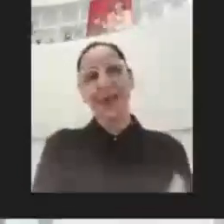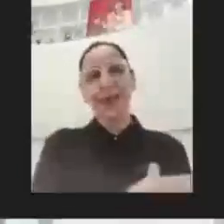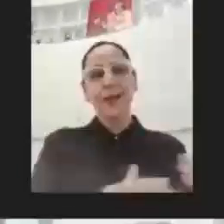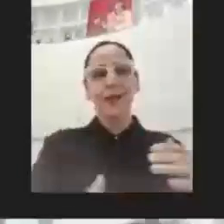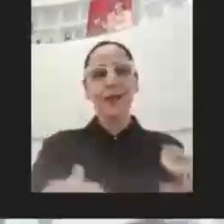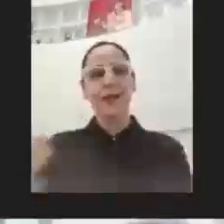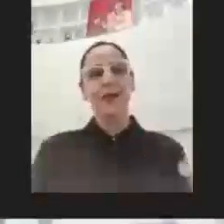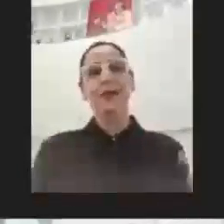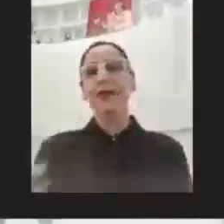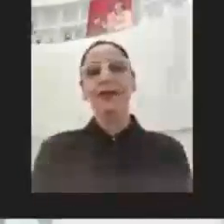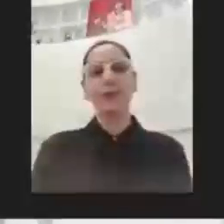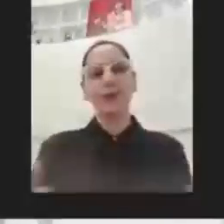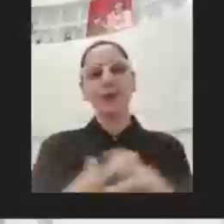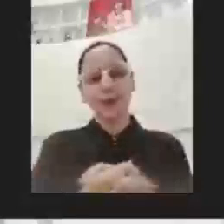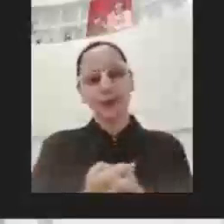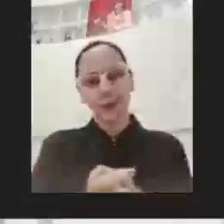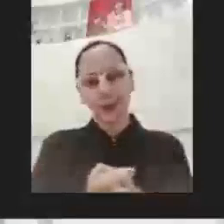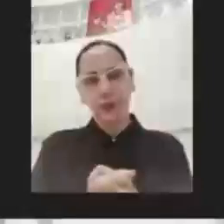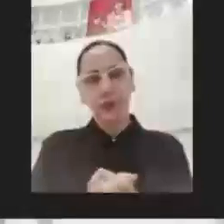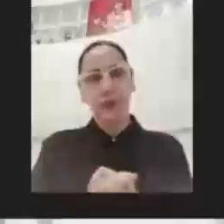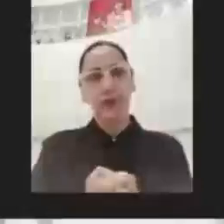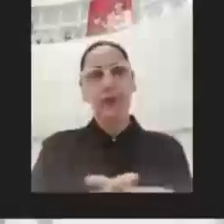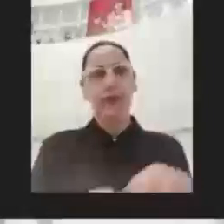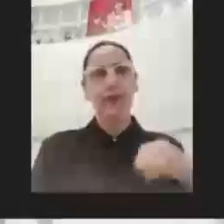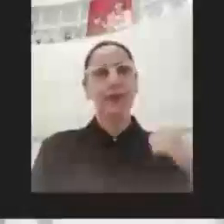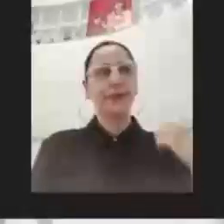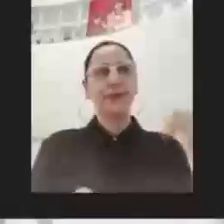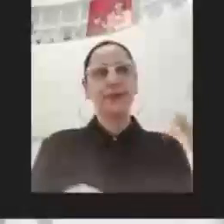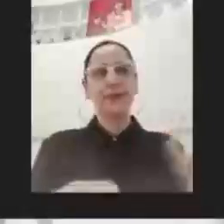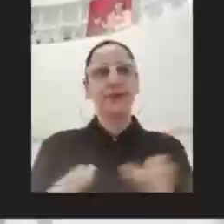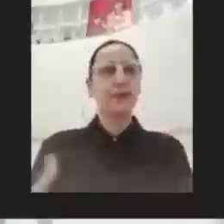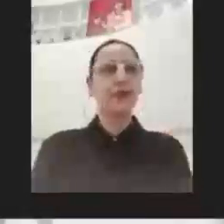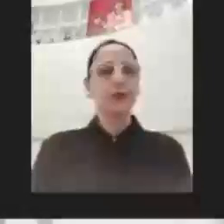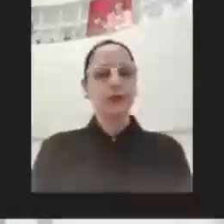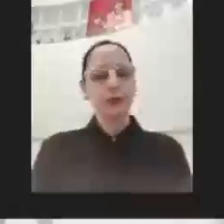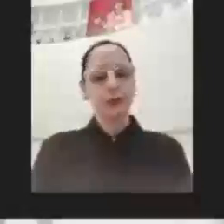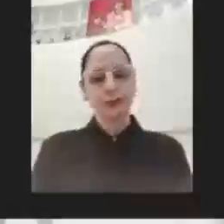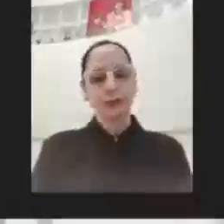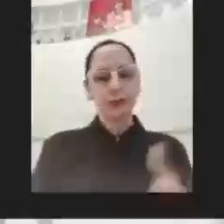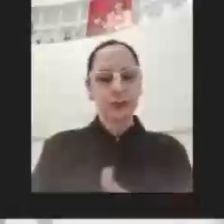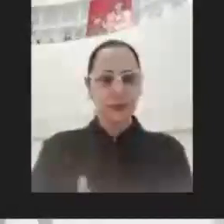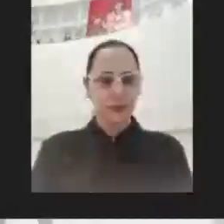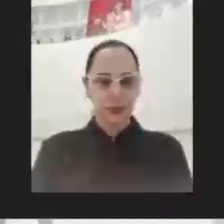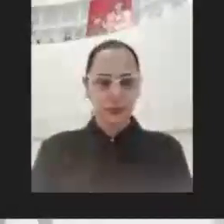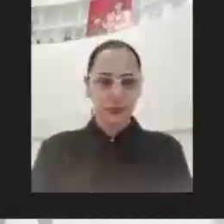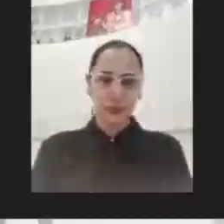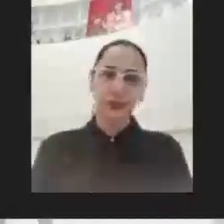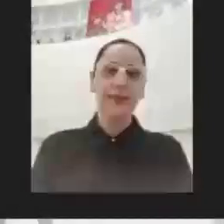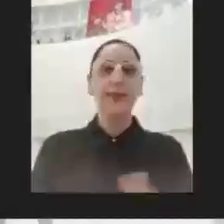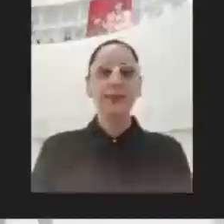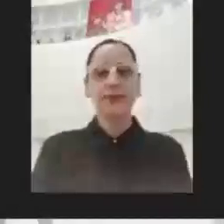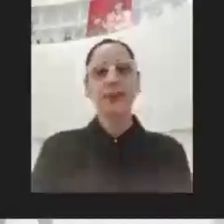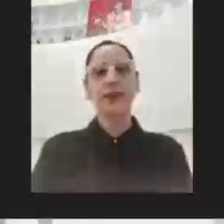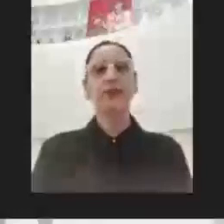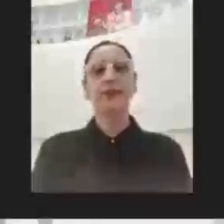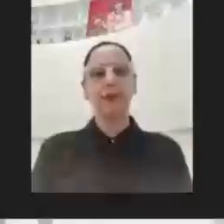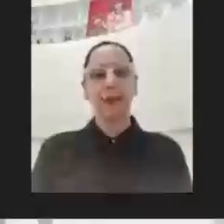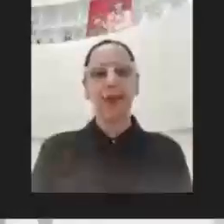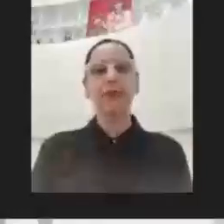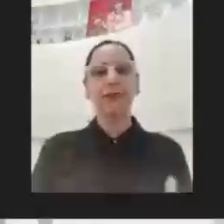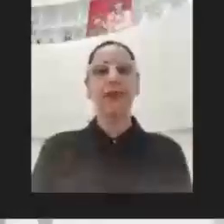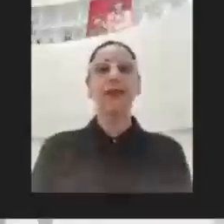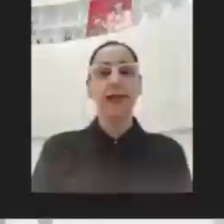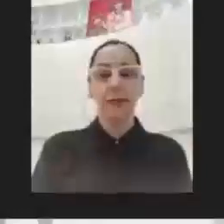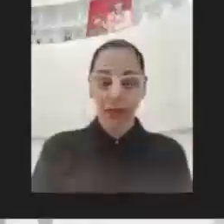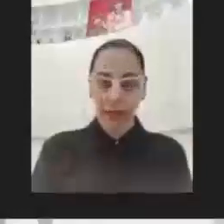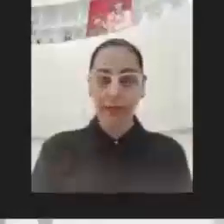para amamentação, porque é muita demanda dentro do hospital, fazer todos os